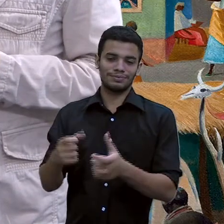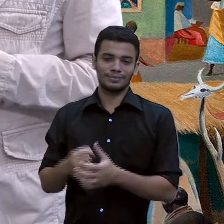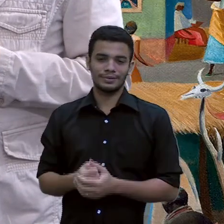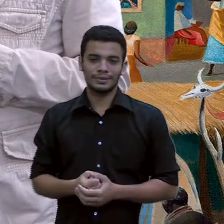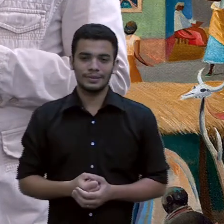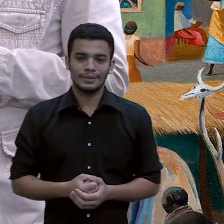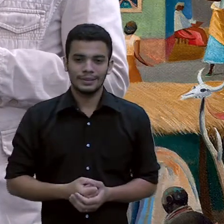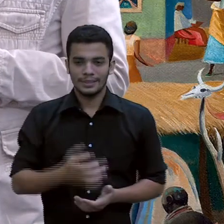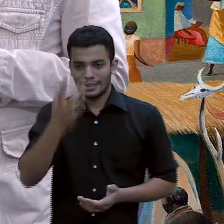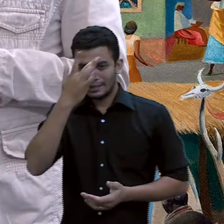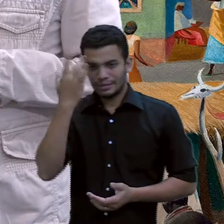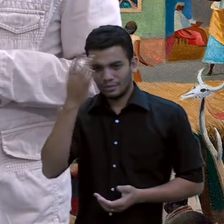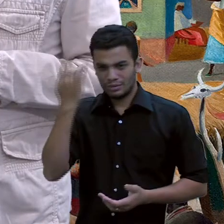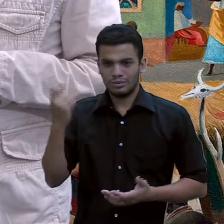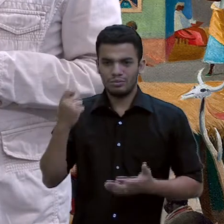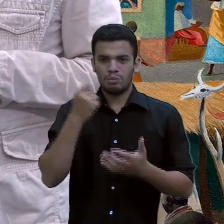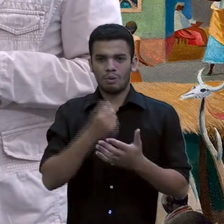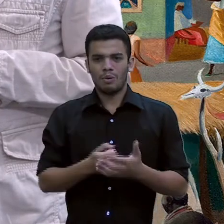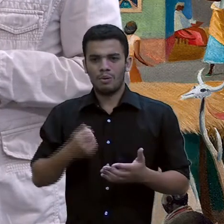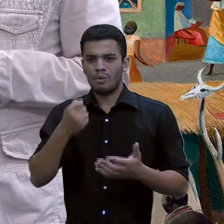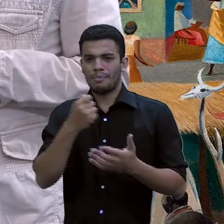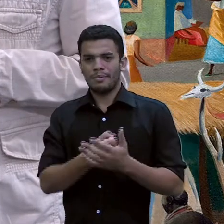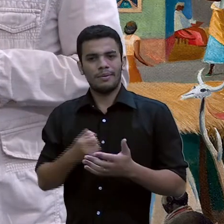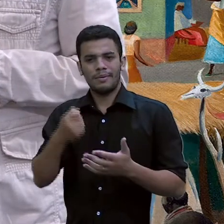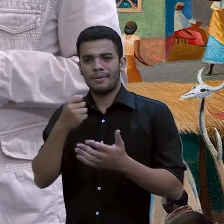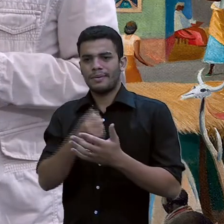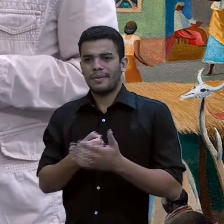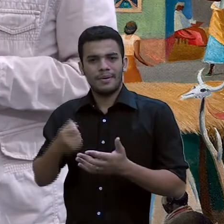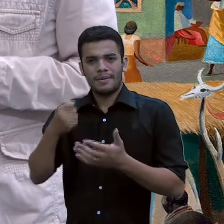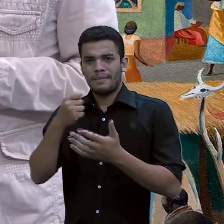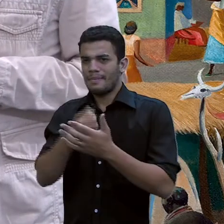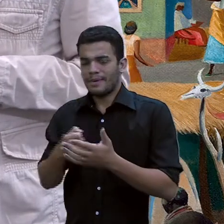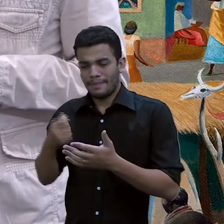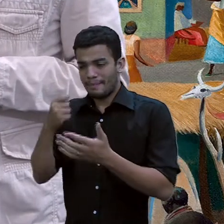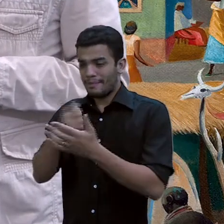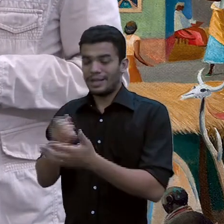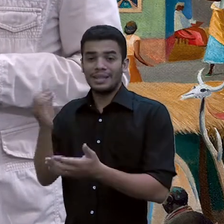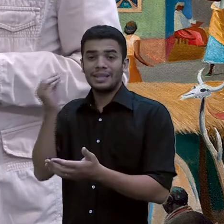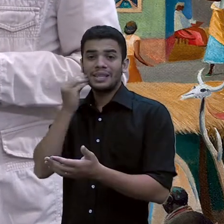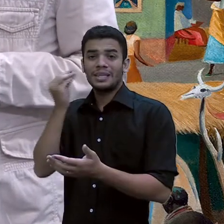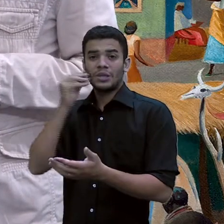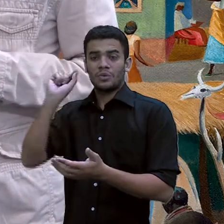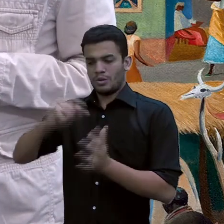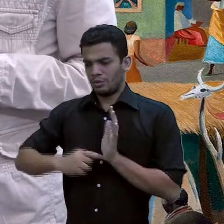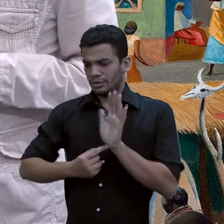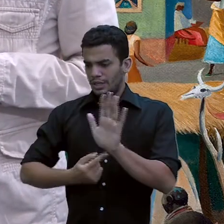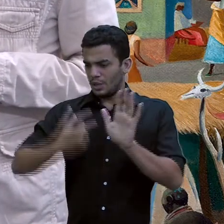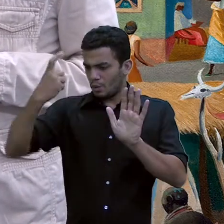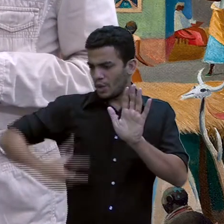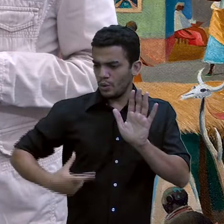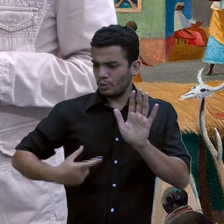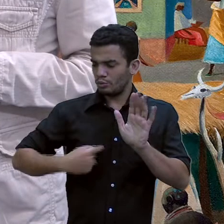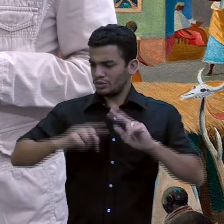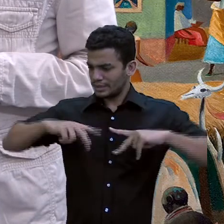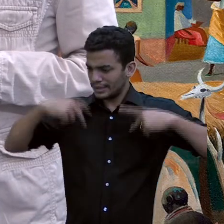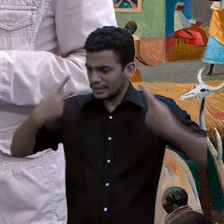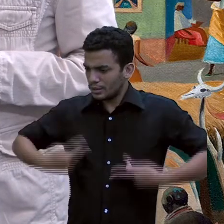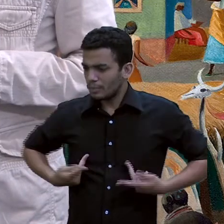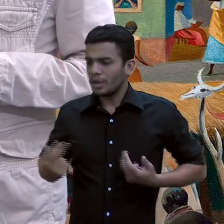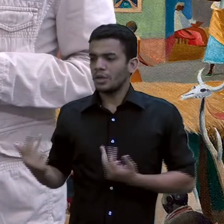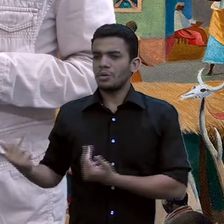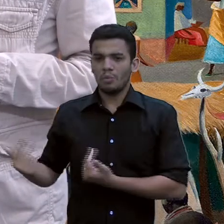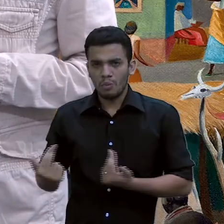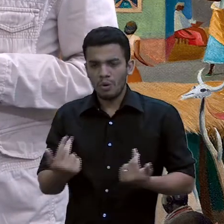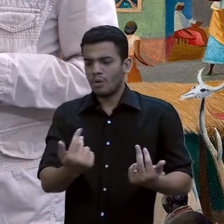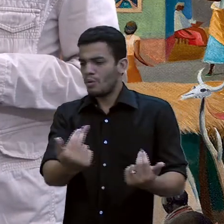Lutas e lutas são levantadas constantemente, vozes são ecoadas e